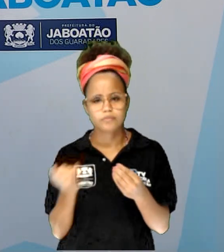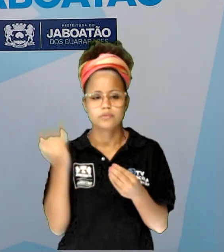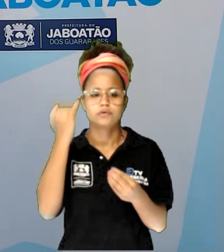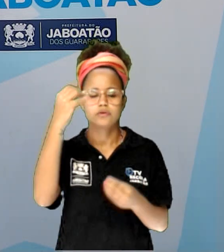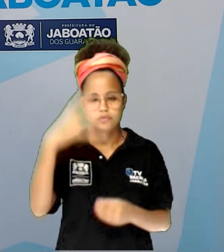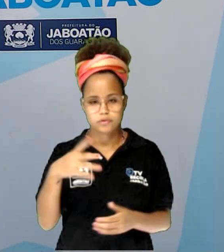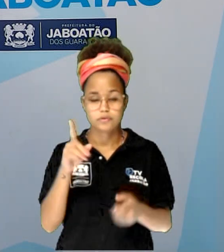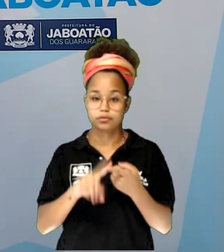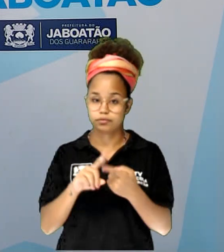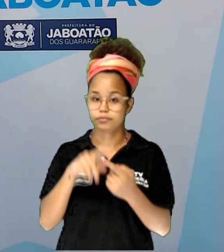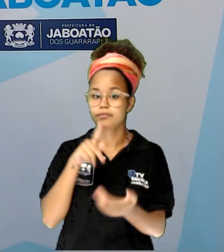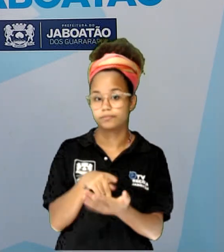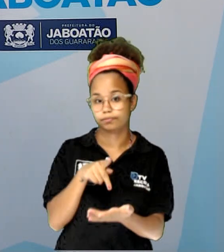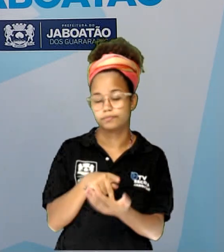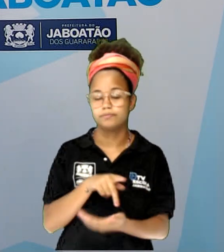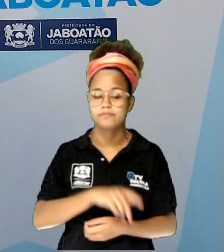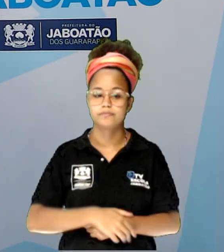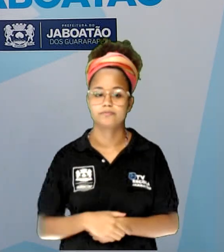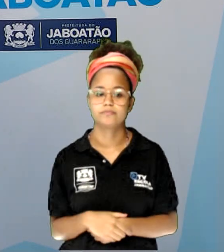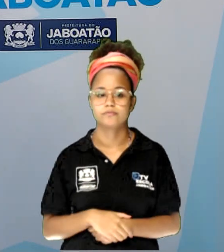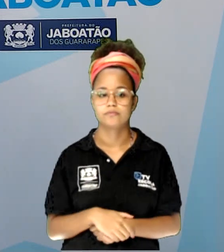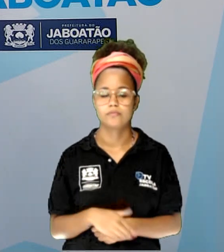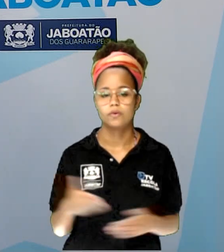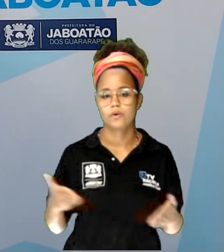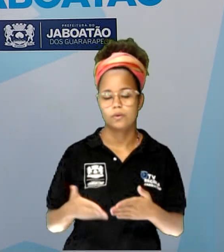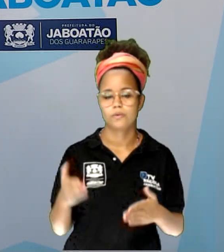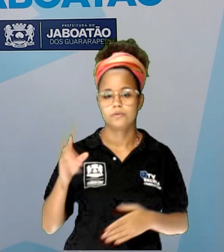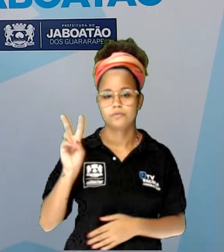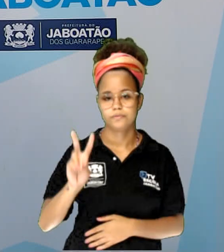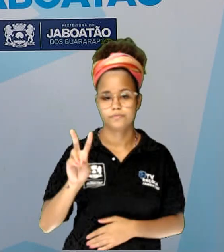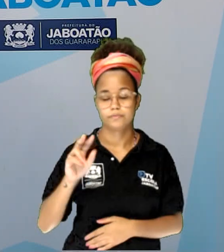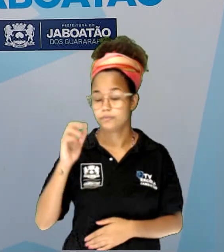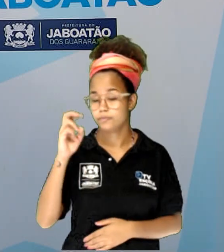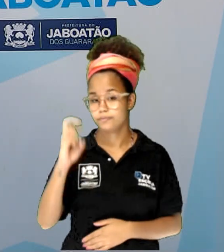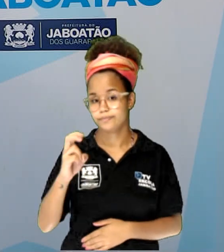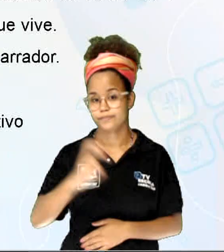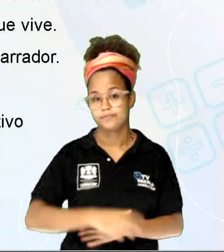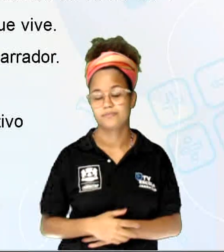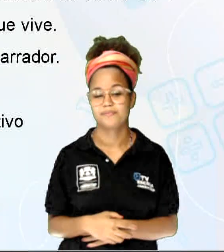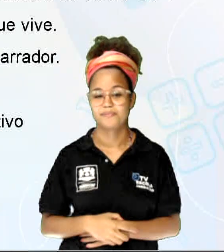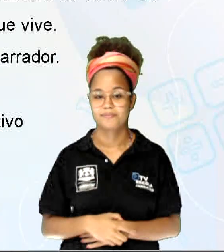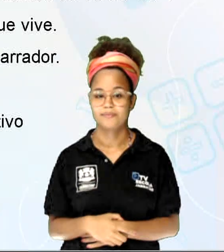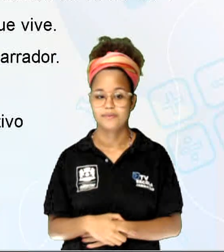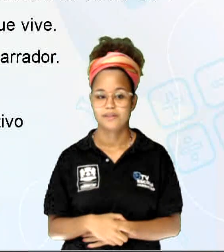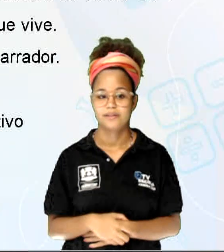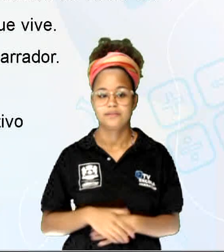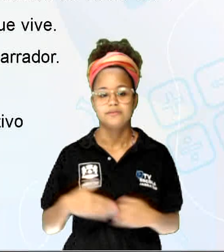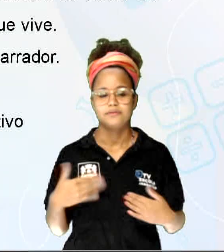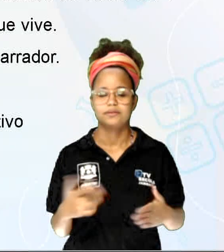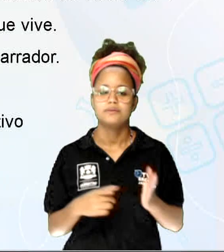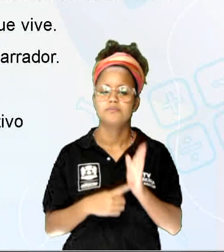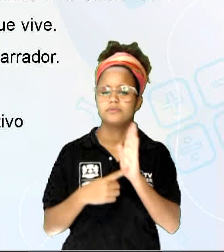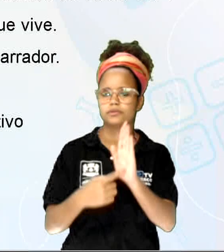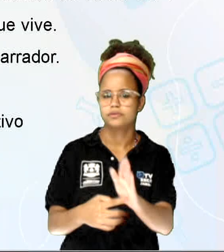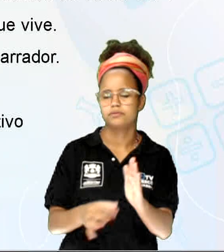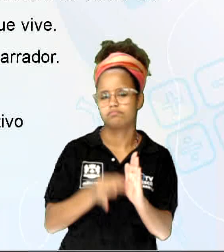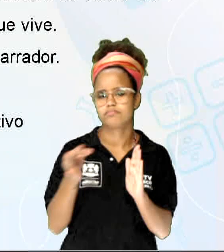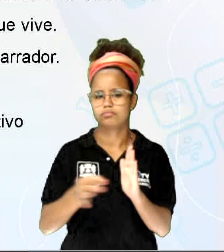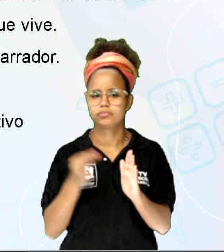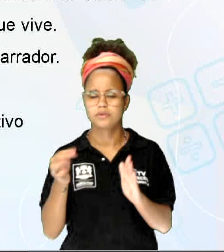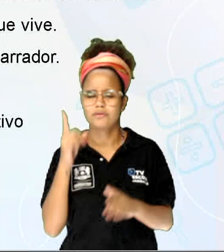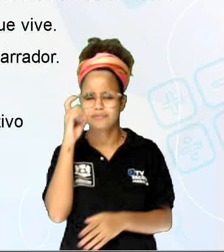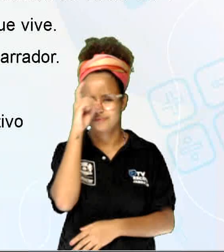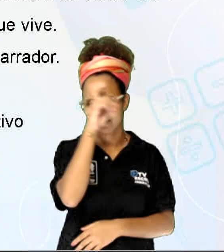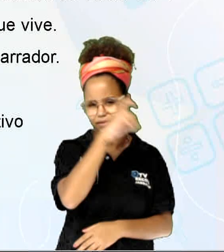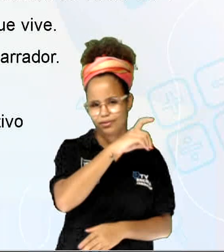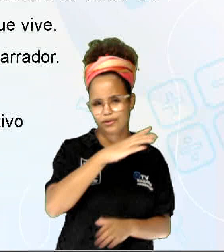é verdadeiro, com certeza. E olha lá o item 5. Na tela de vocês agora, apresenta hipóteses difíceis de